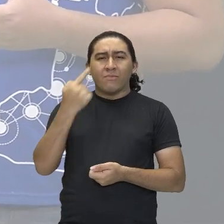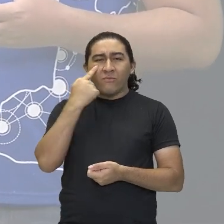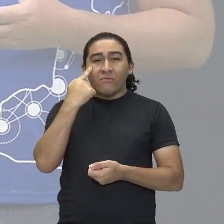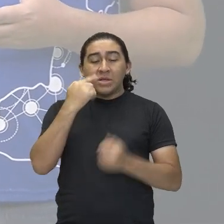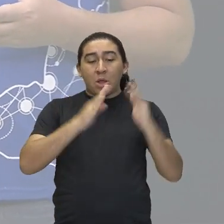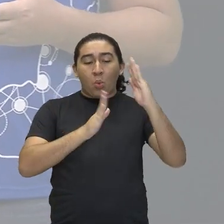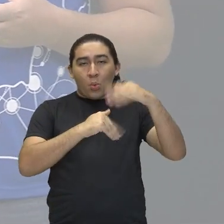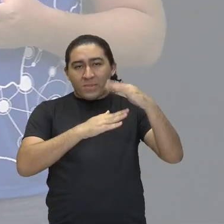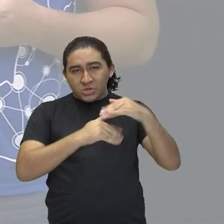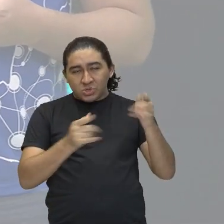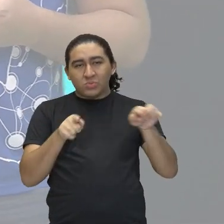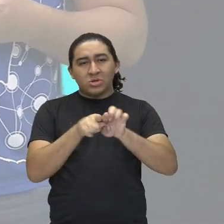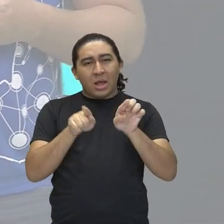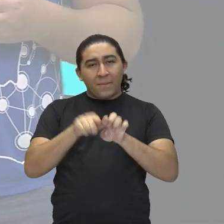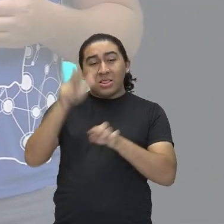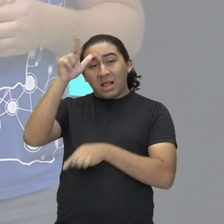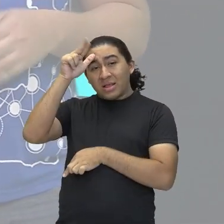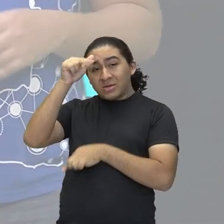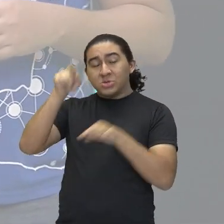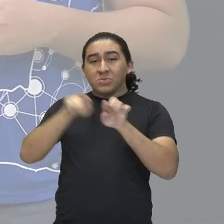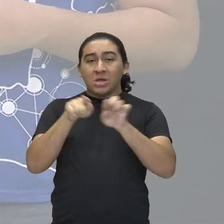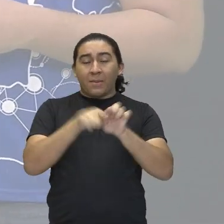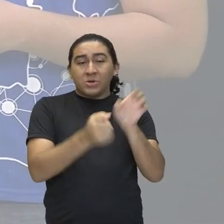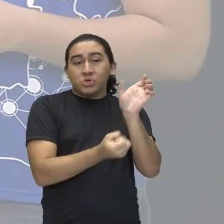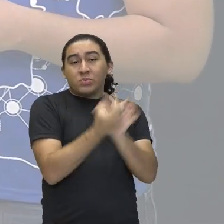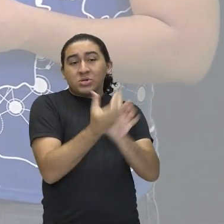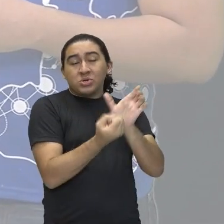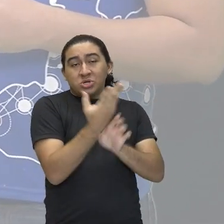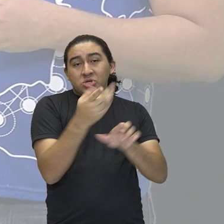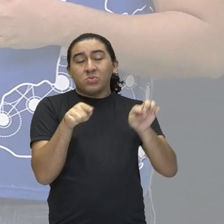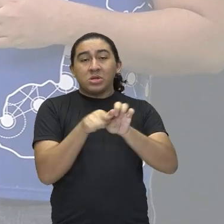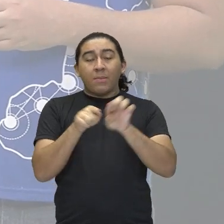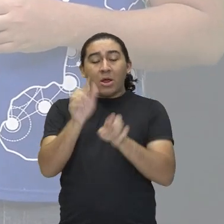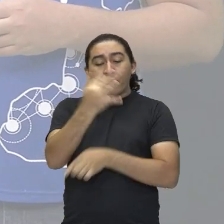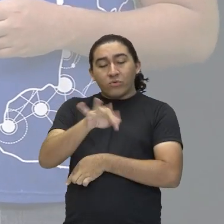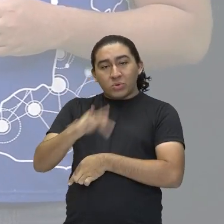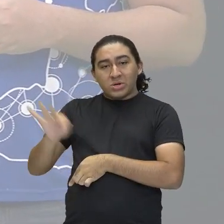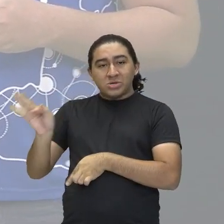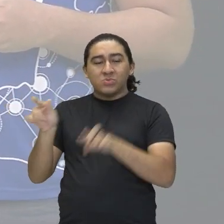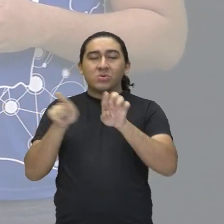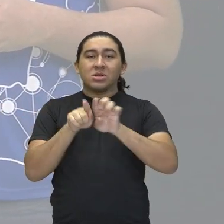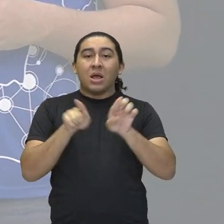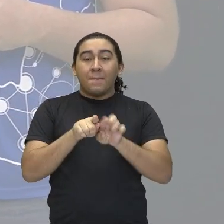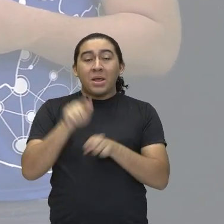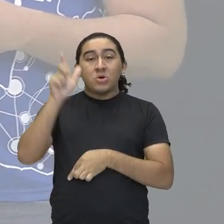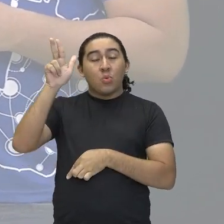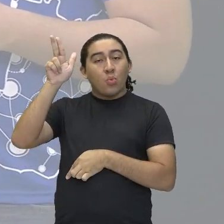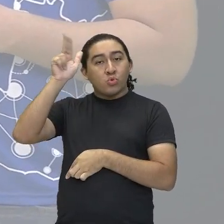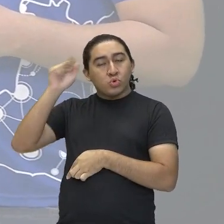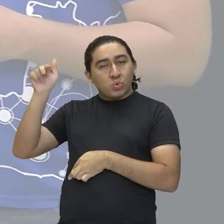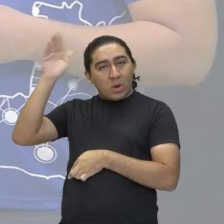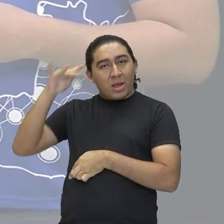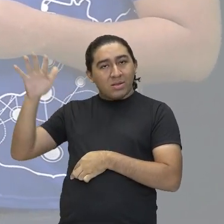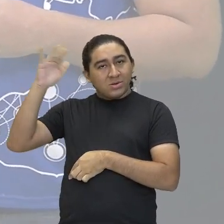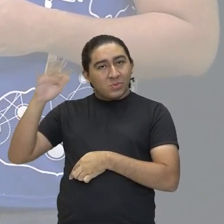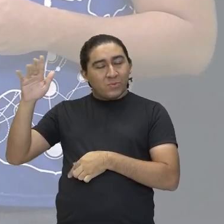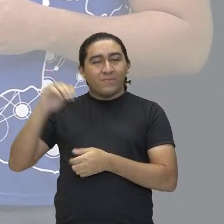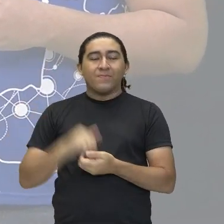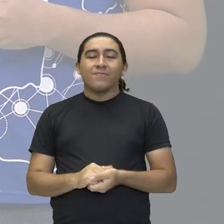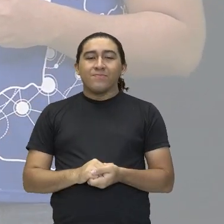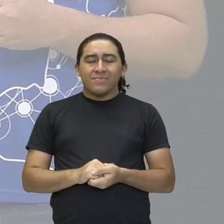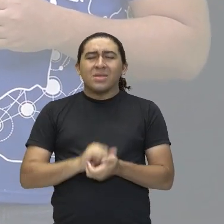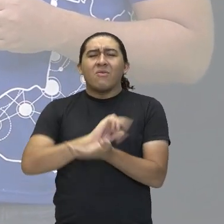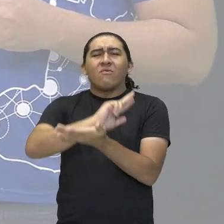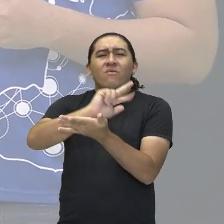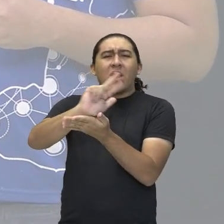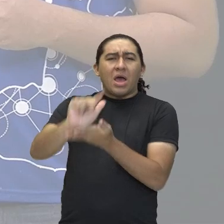cubismo, dadaísmo, expressionismo, futurismo e surrealismo. Muitas dessas